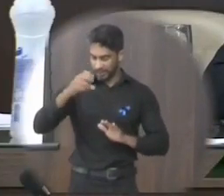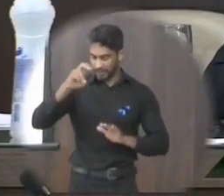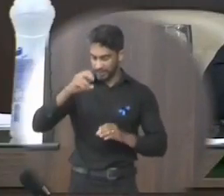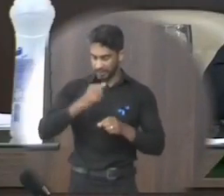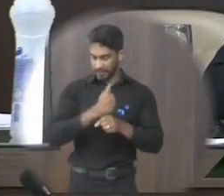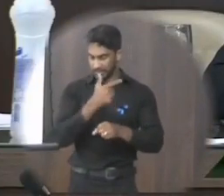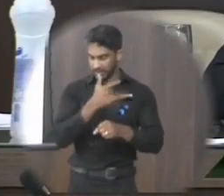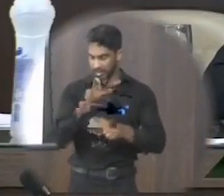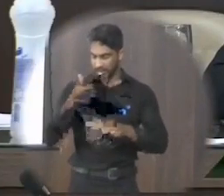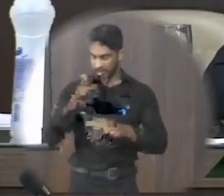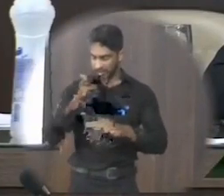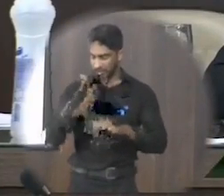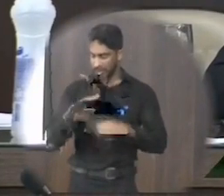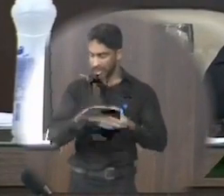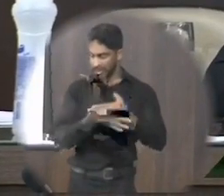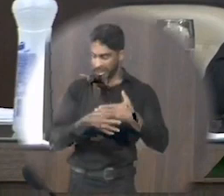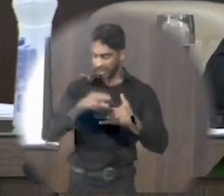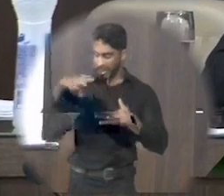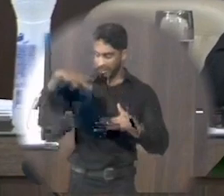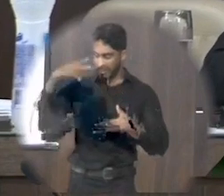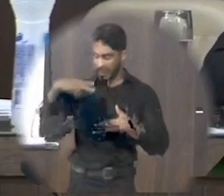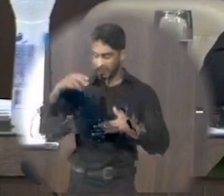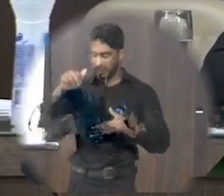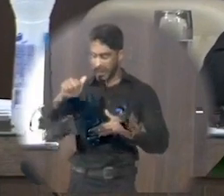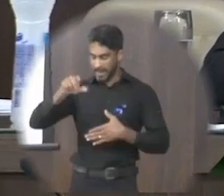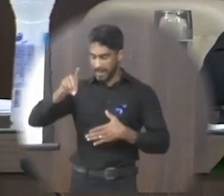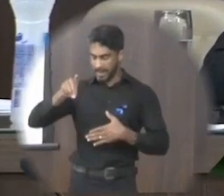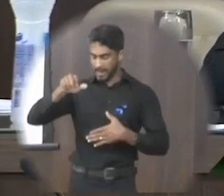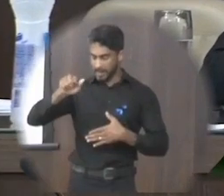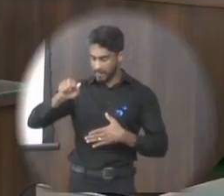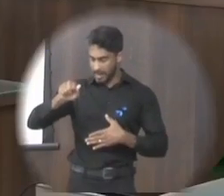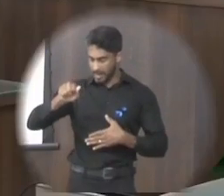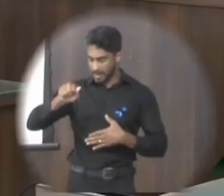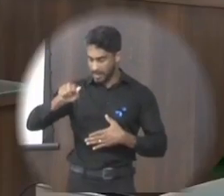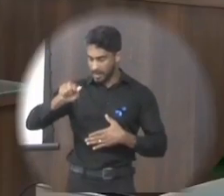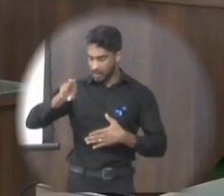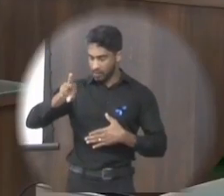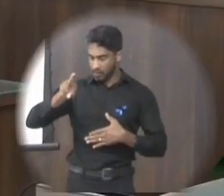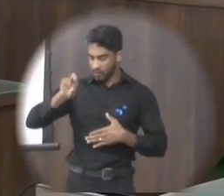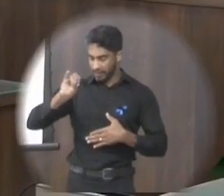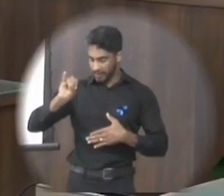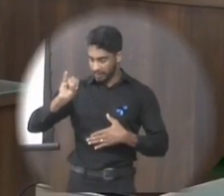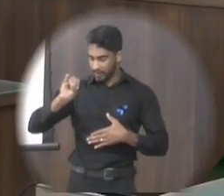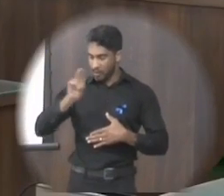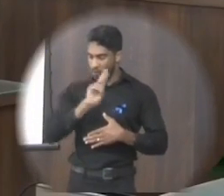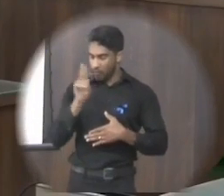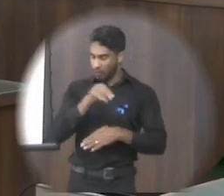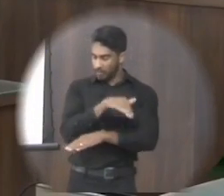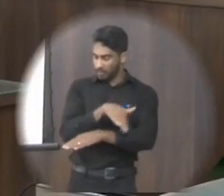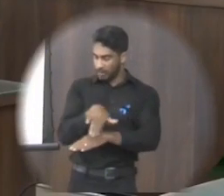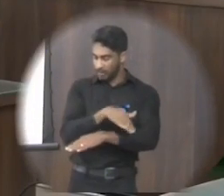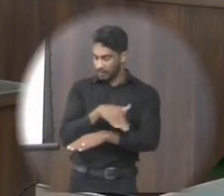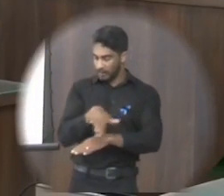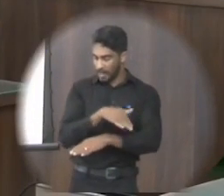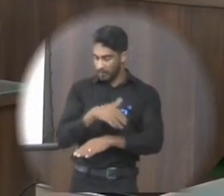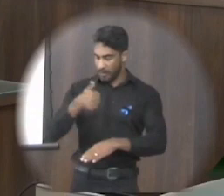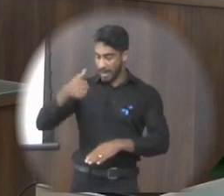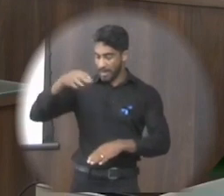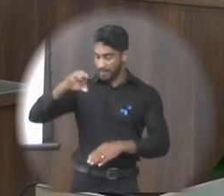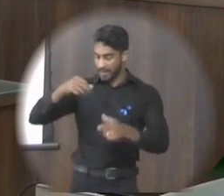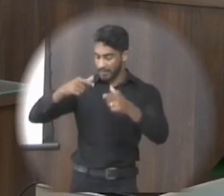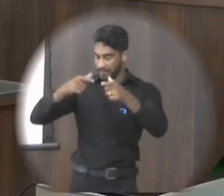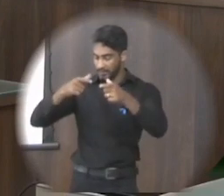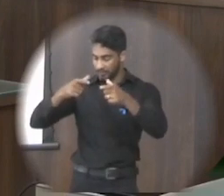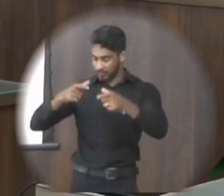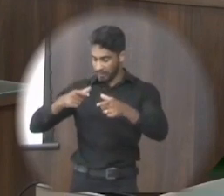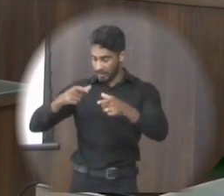085-2021, de autoria do vereador Adauri Soares Cordeiro, emenda da denominação à Rua 10, localizada